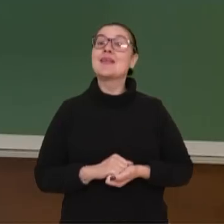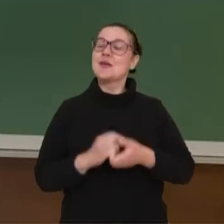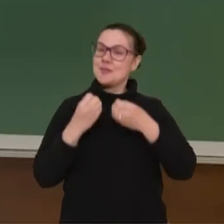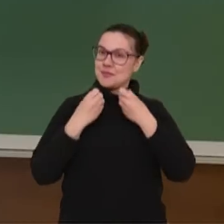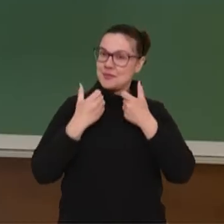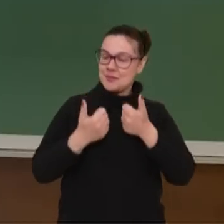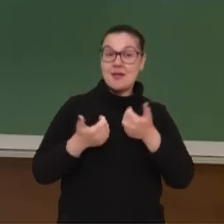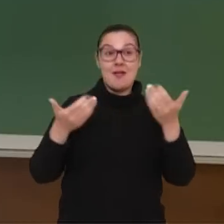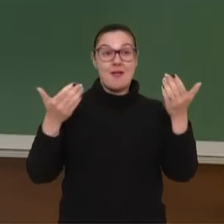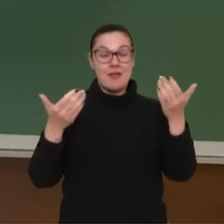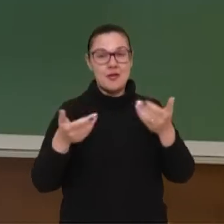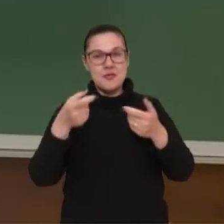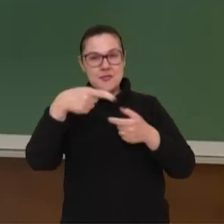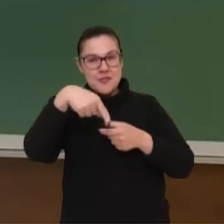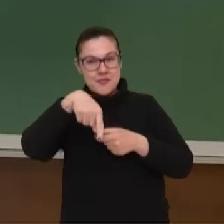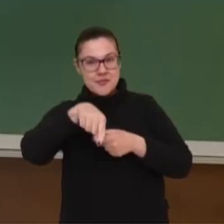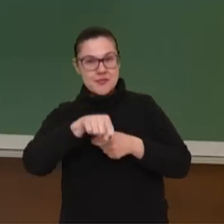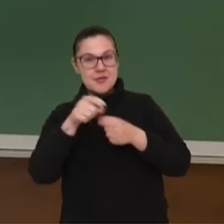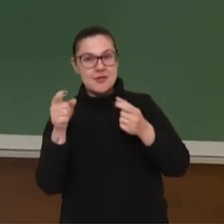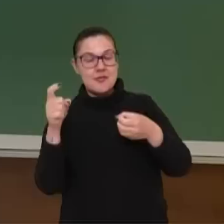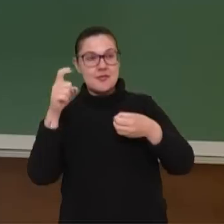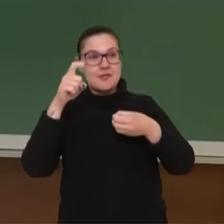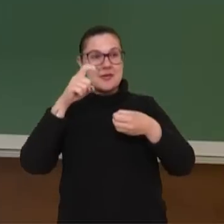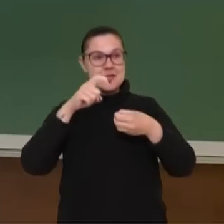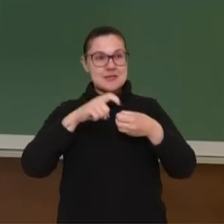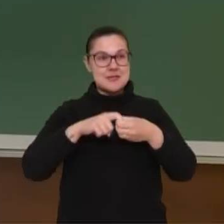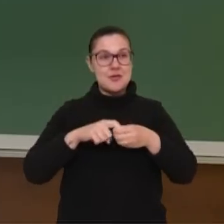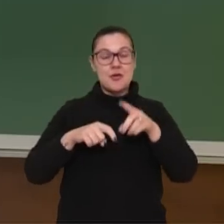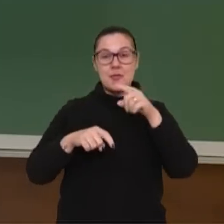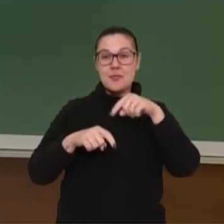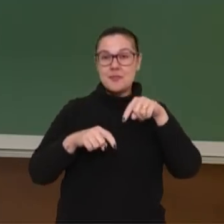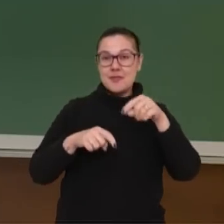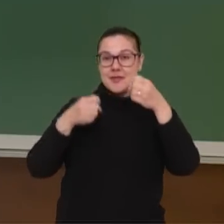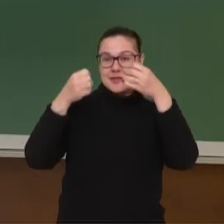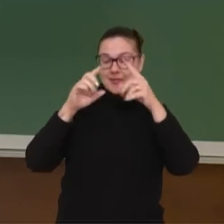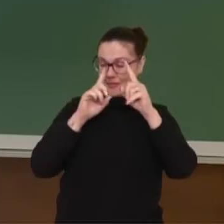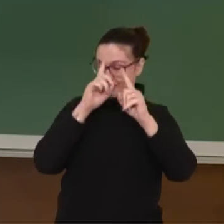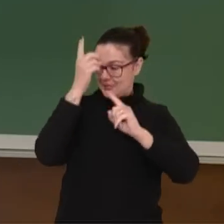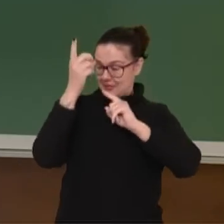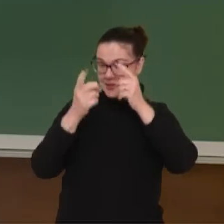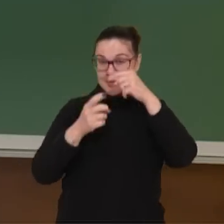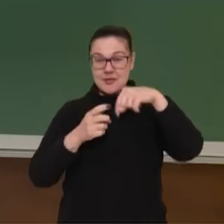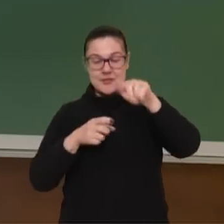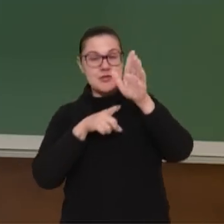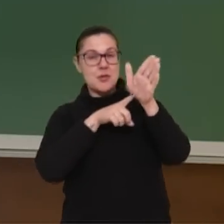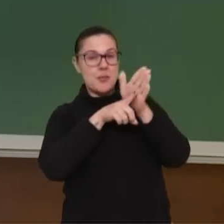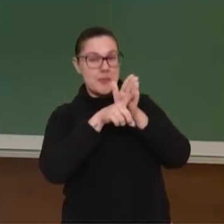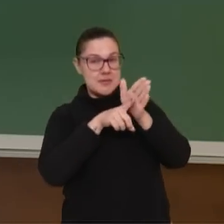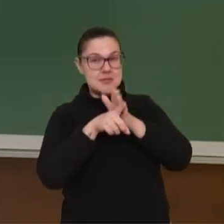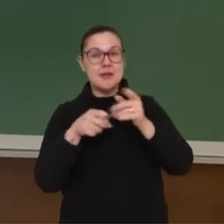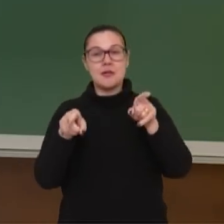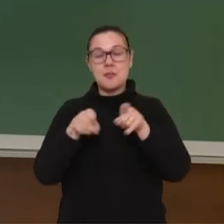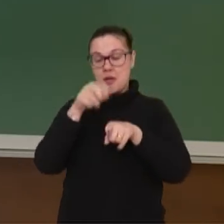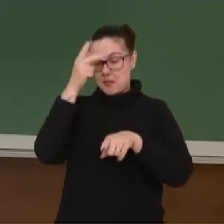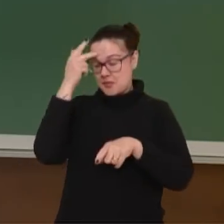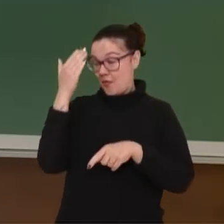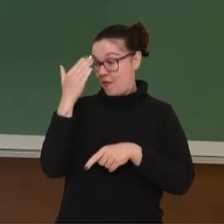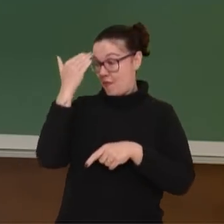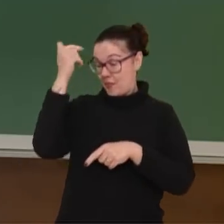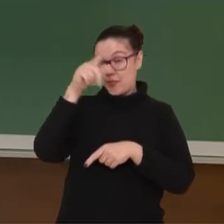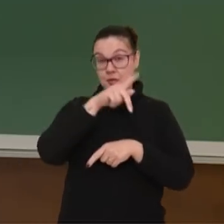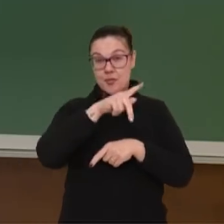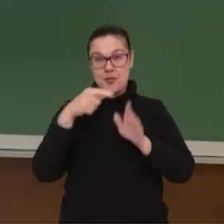Muito bem, então agora nós vamos voltar. Eu queria deixar aqui para vocês algumas ideias, né, para vocês pesquisarem aí artistas que